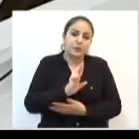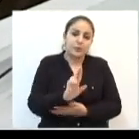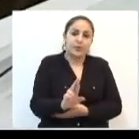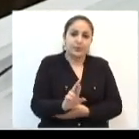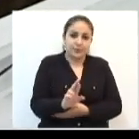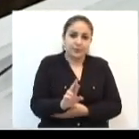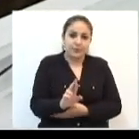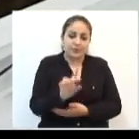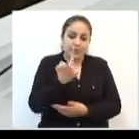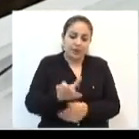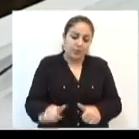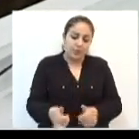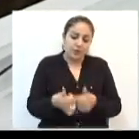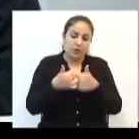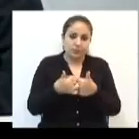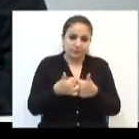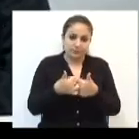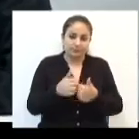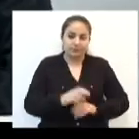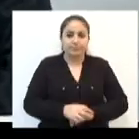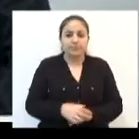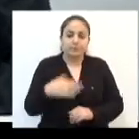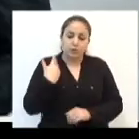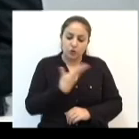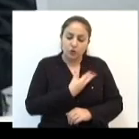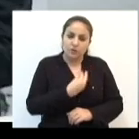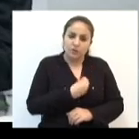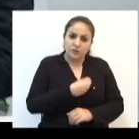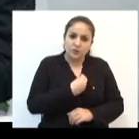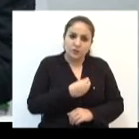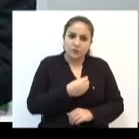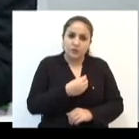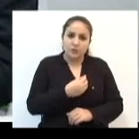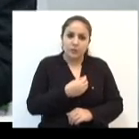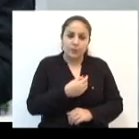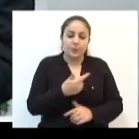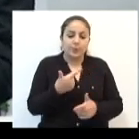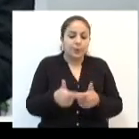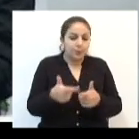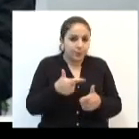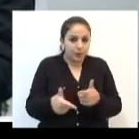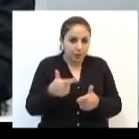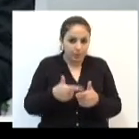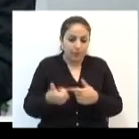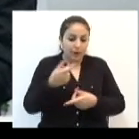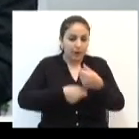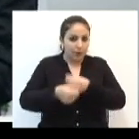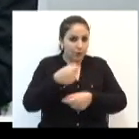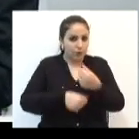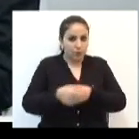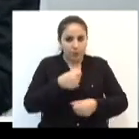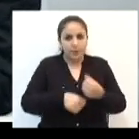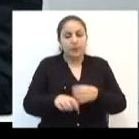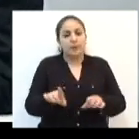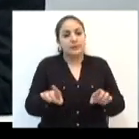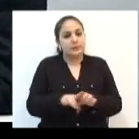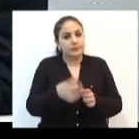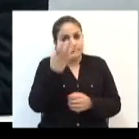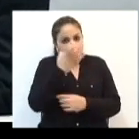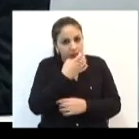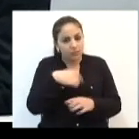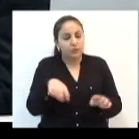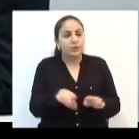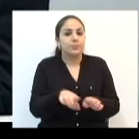resultado é o melhor. Nós estamos vivenciando uma crise econômica grave, né, que nós não precisamos nem entrar